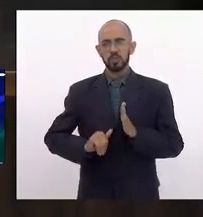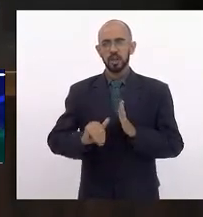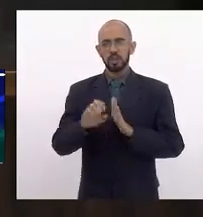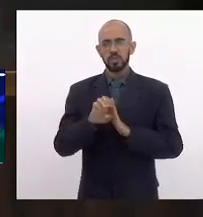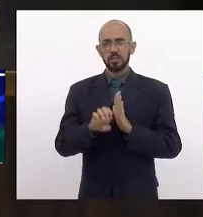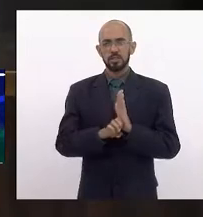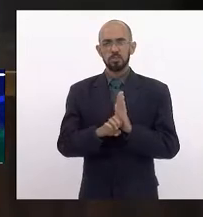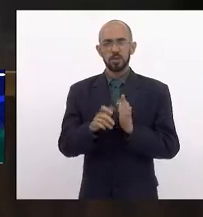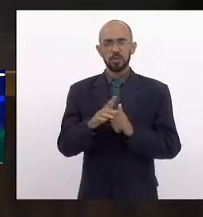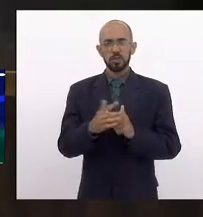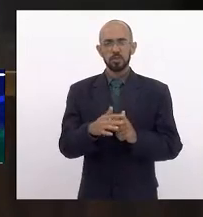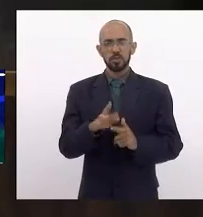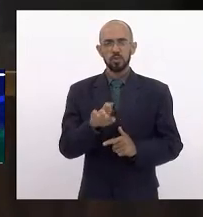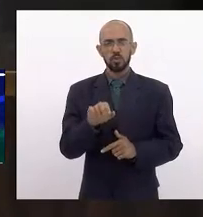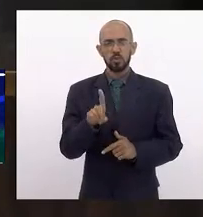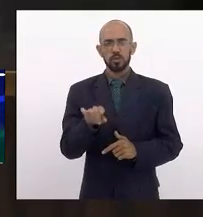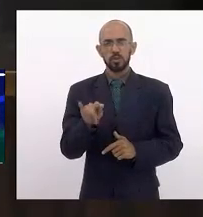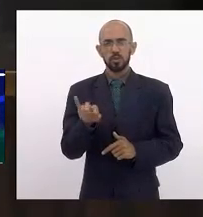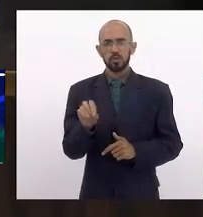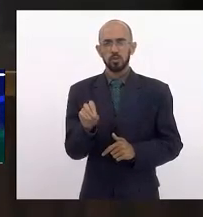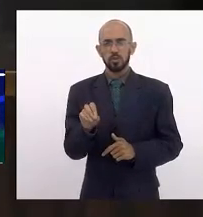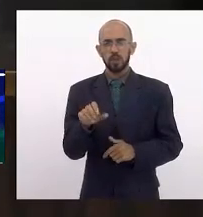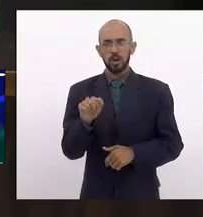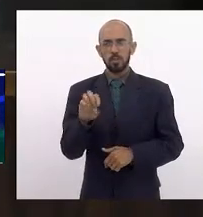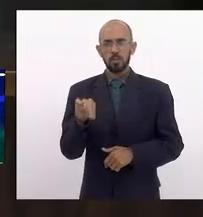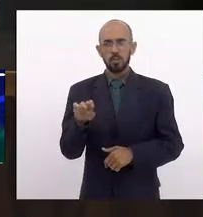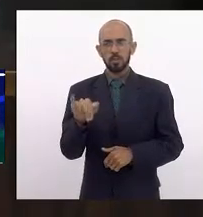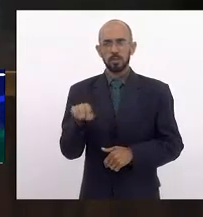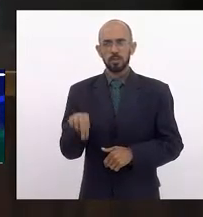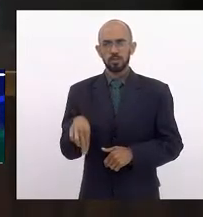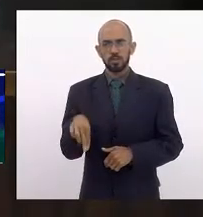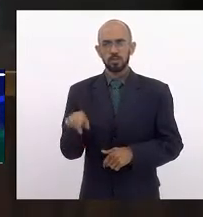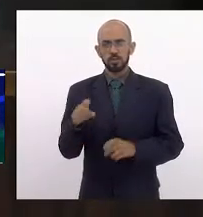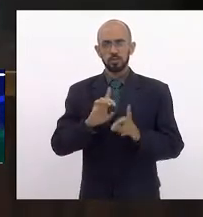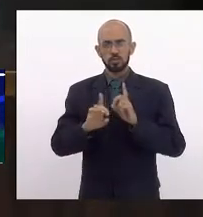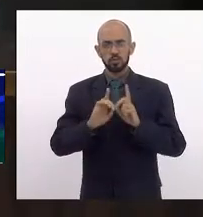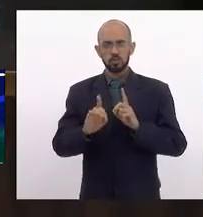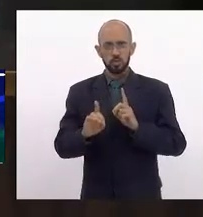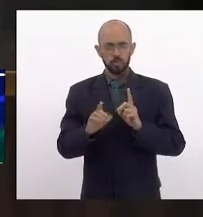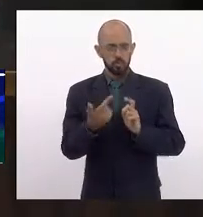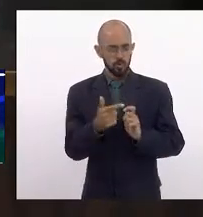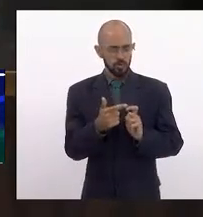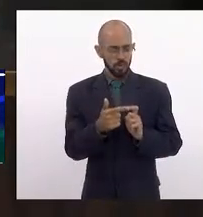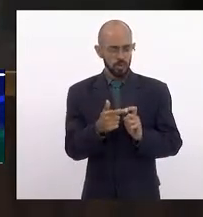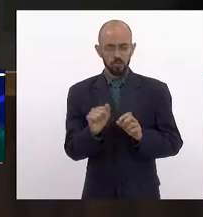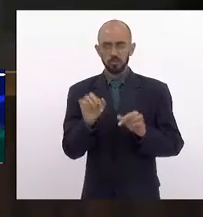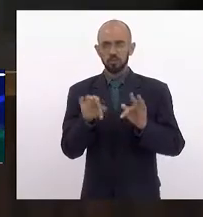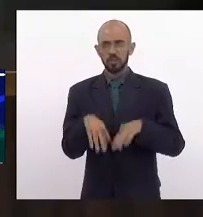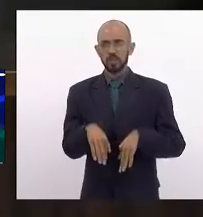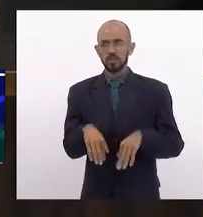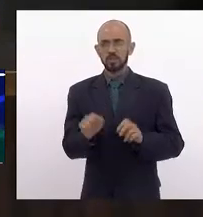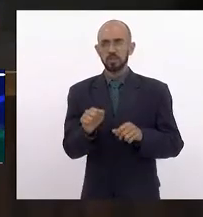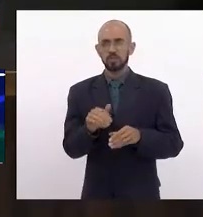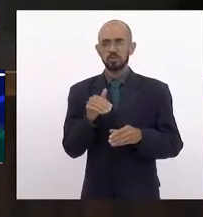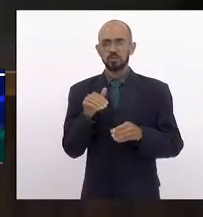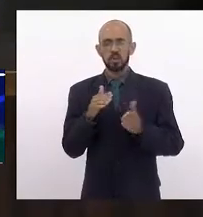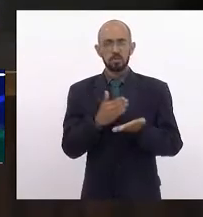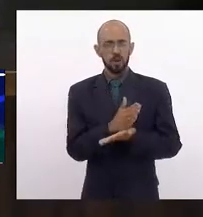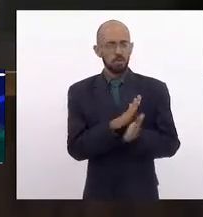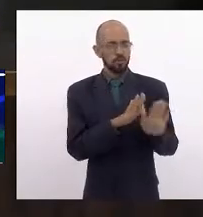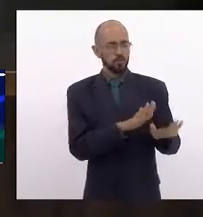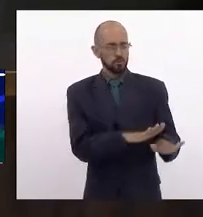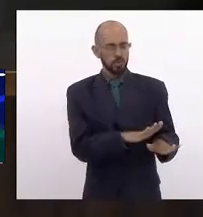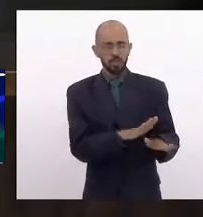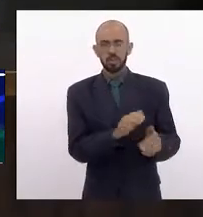Rodrigo Amorim e não havendo emenda em discussão havendo Quem Queira discutir se é da discussão e votação seus que aprovam permaneçam